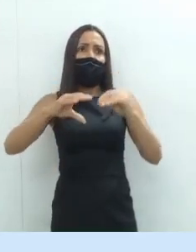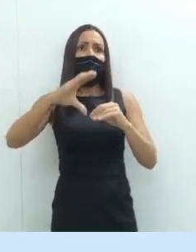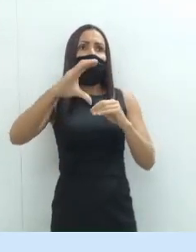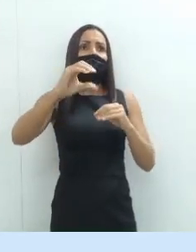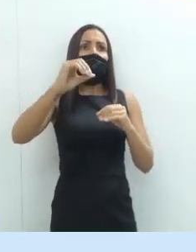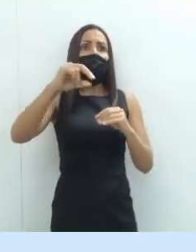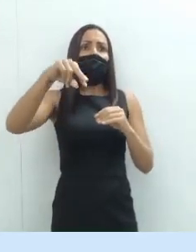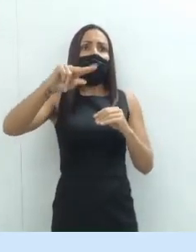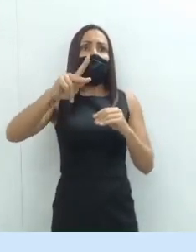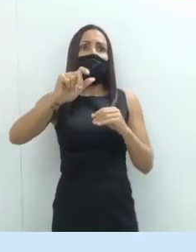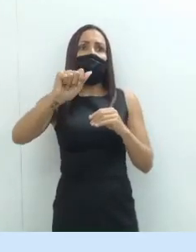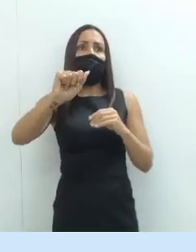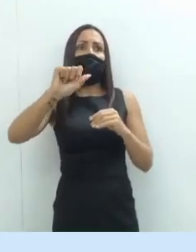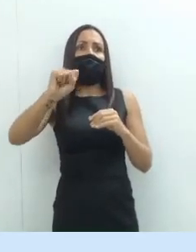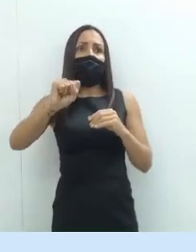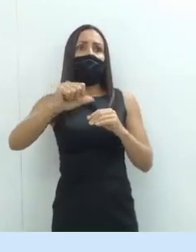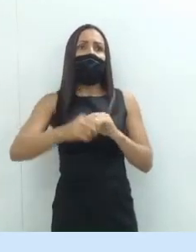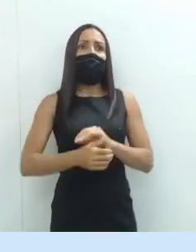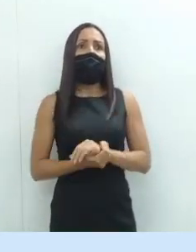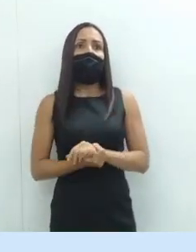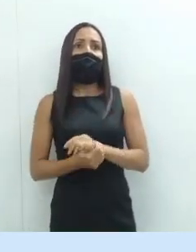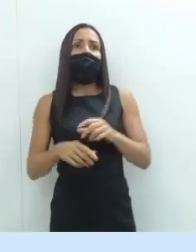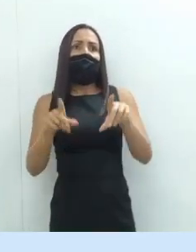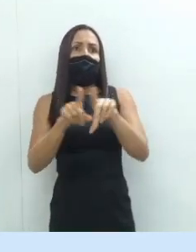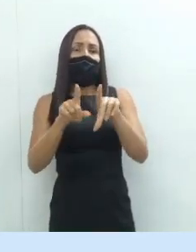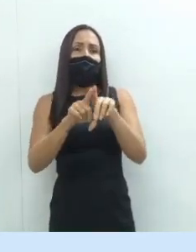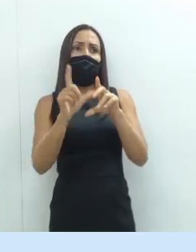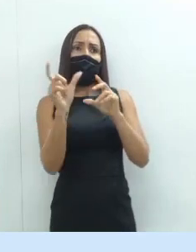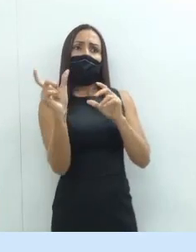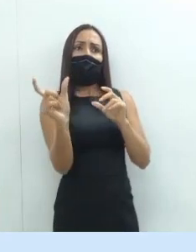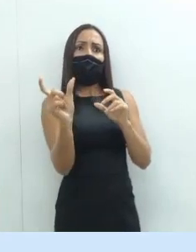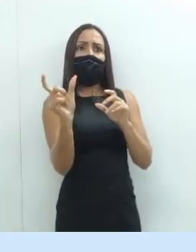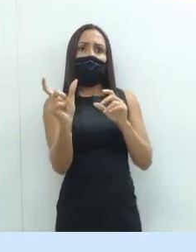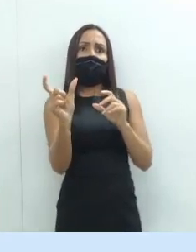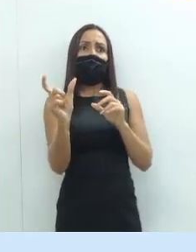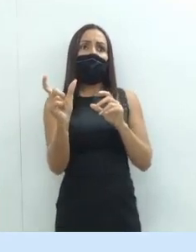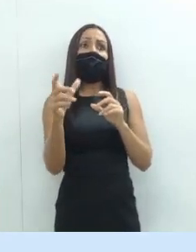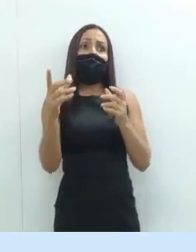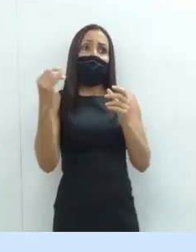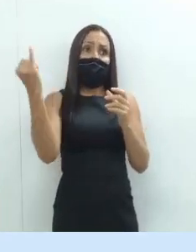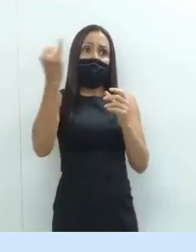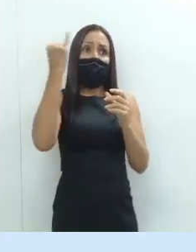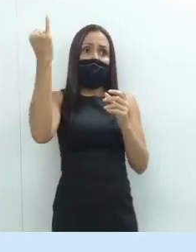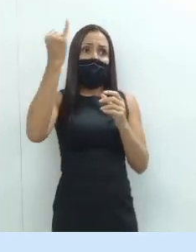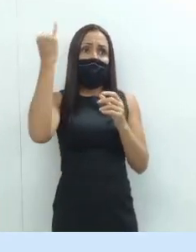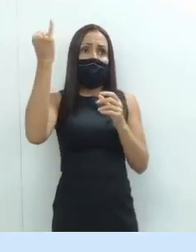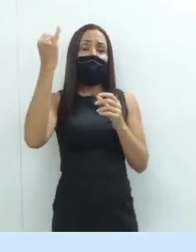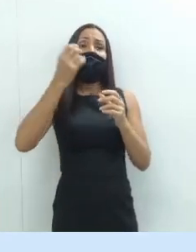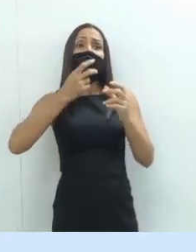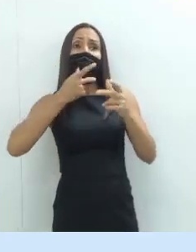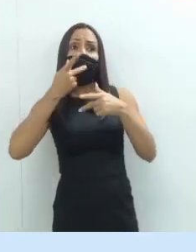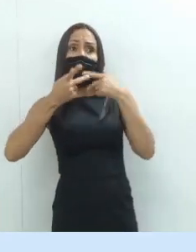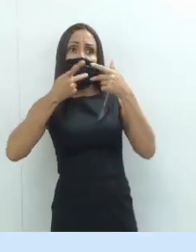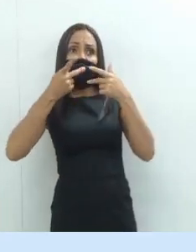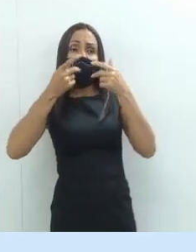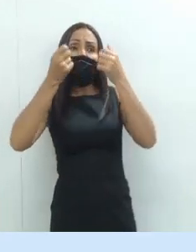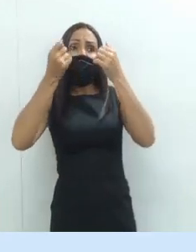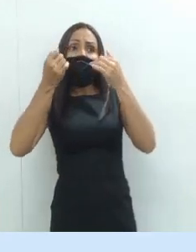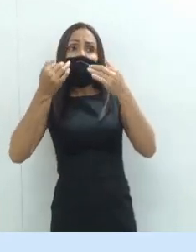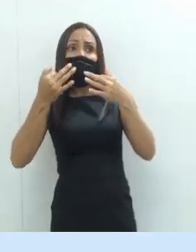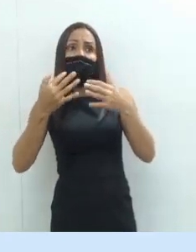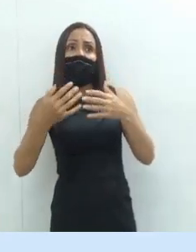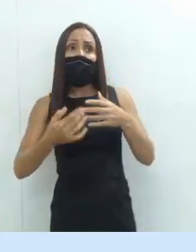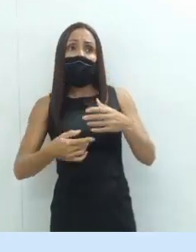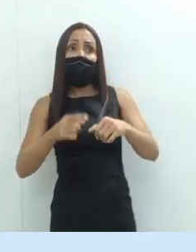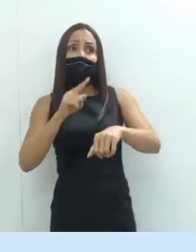assim por diante, certo? Também eu destaquei aí pra gente algo que é muito importante, que é quando ele vai falar o